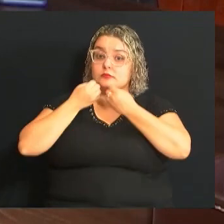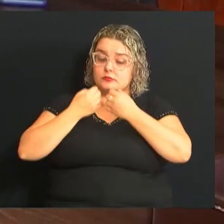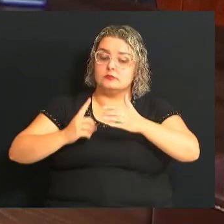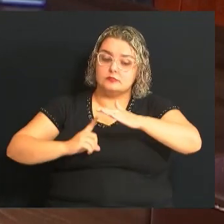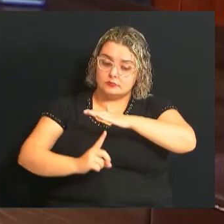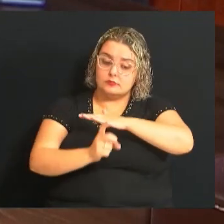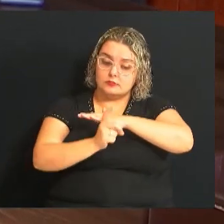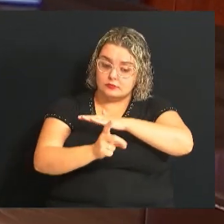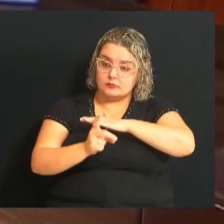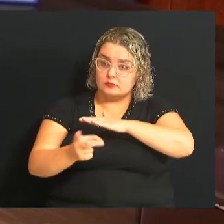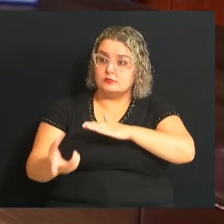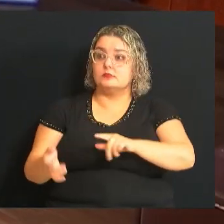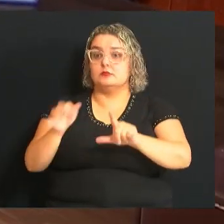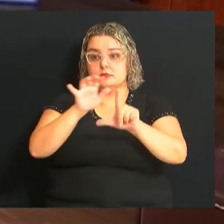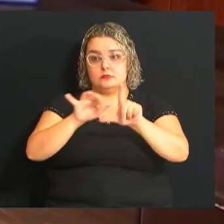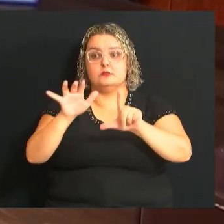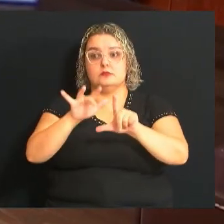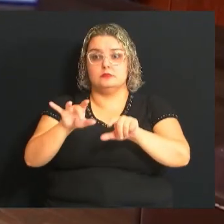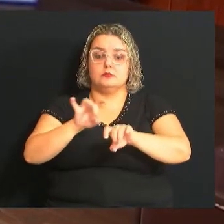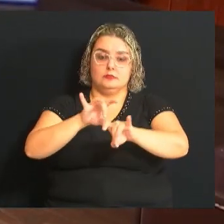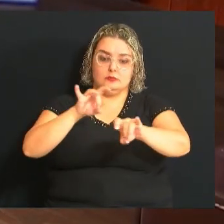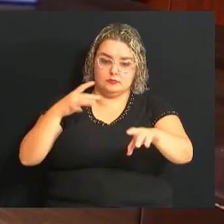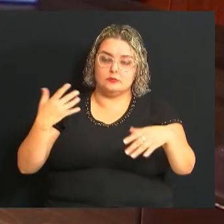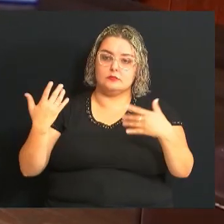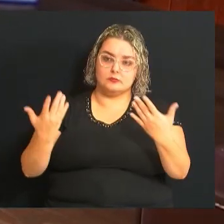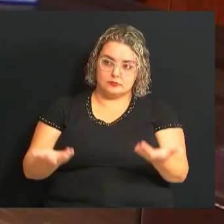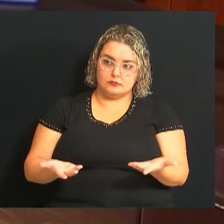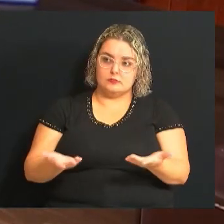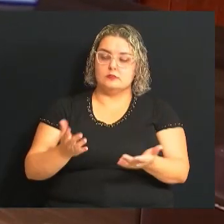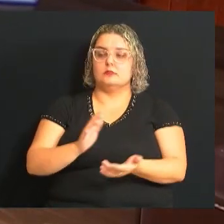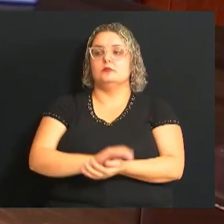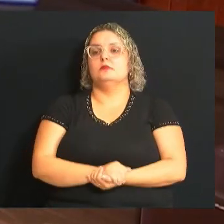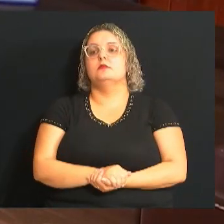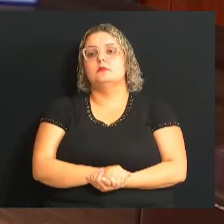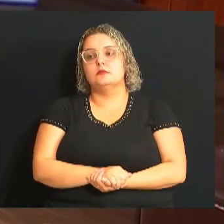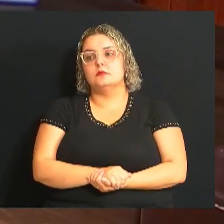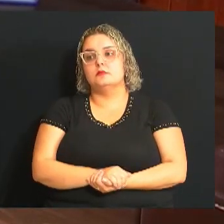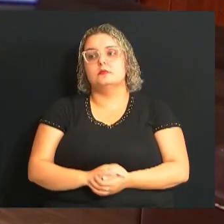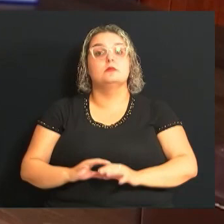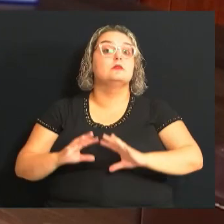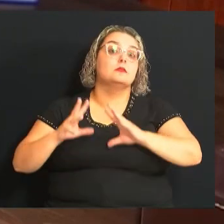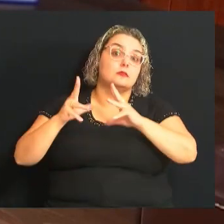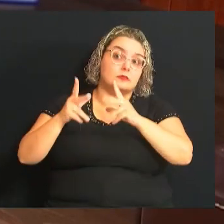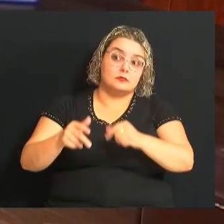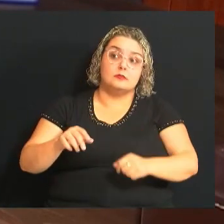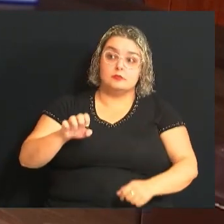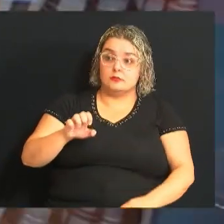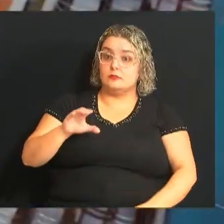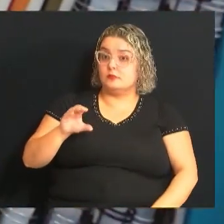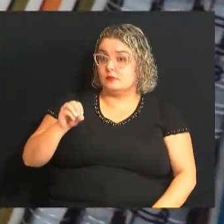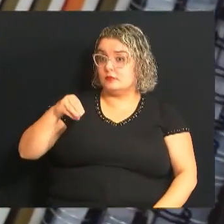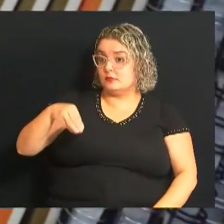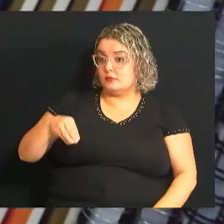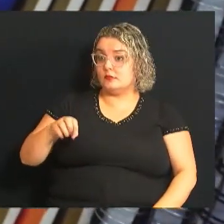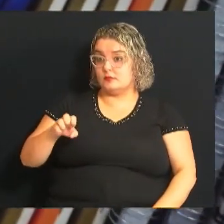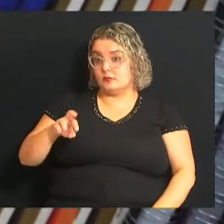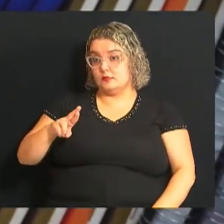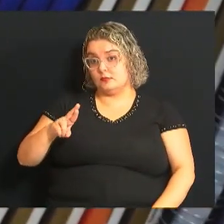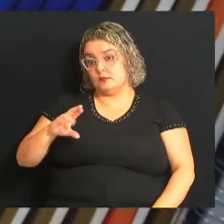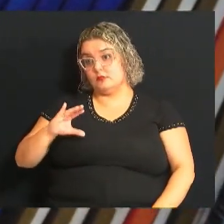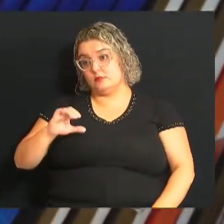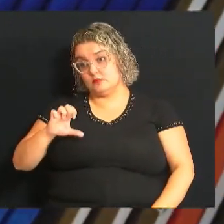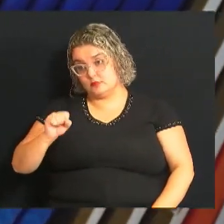através das plataformas online, né? Através de todos os e-commerces, né? Como nós chamamos, né?